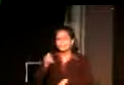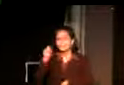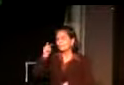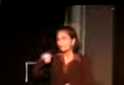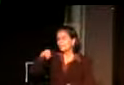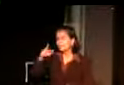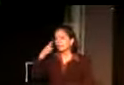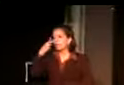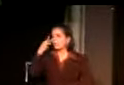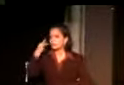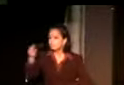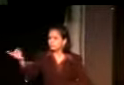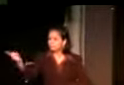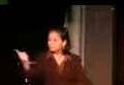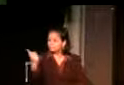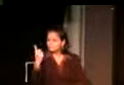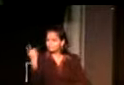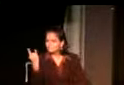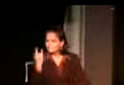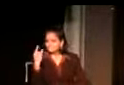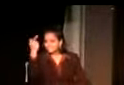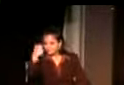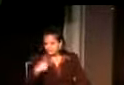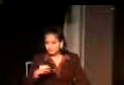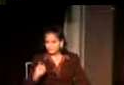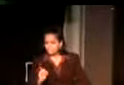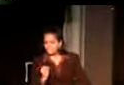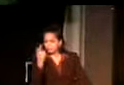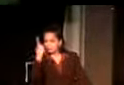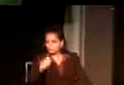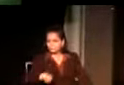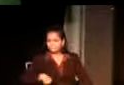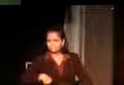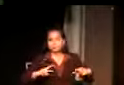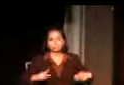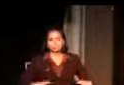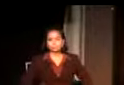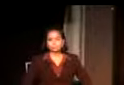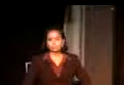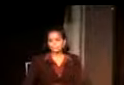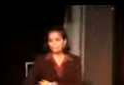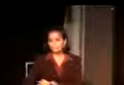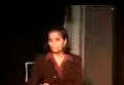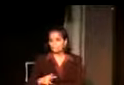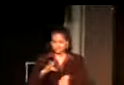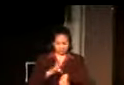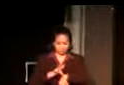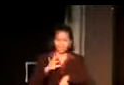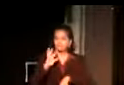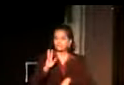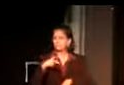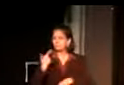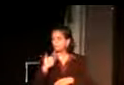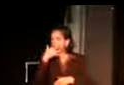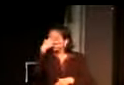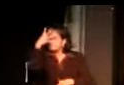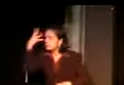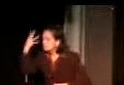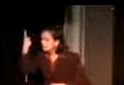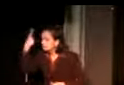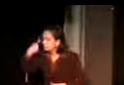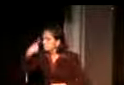de atenção de um sujeito que só quer usufruir daquele corpo e ao terminar vira para o lado e se